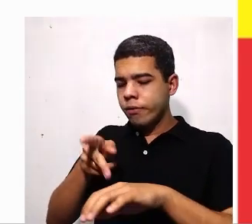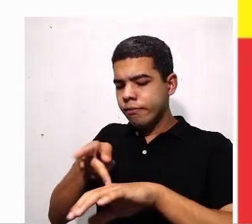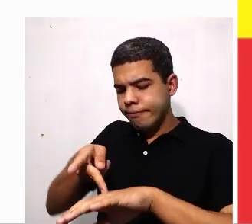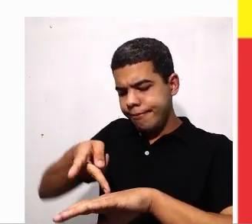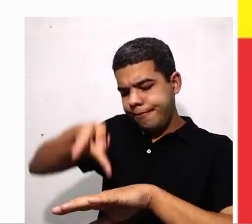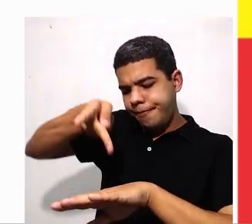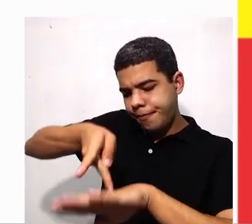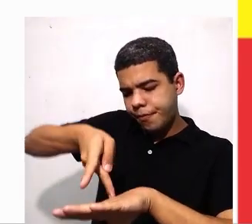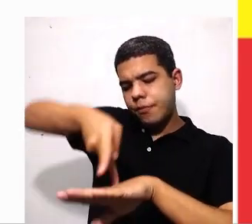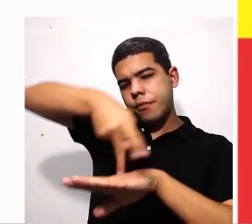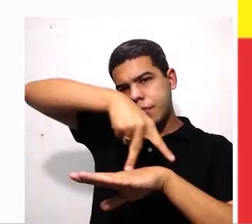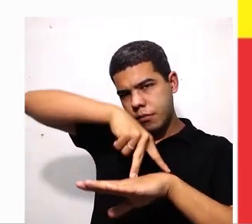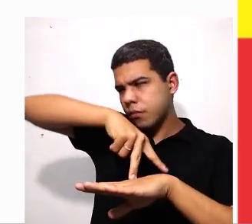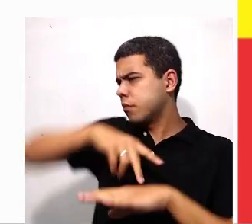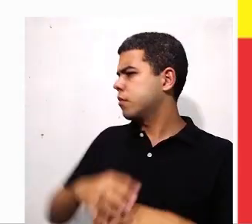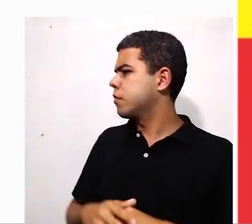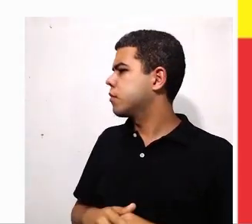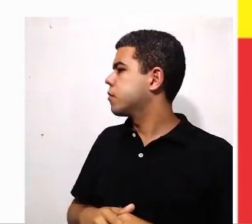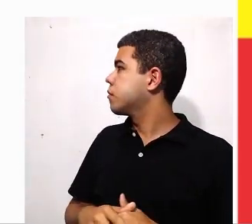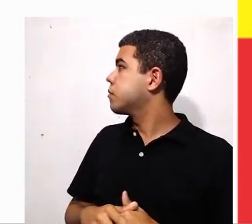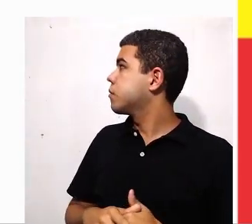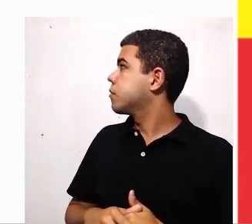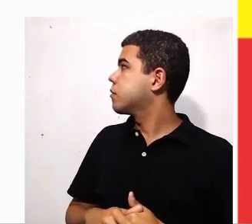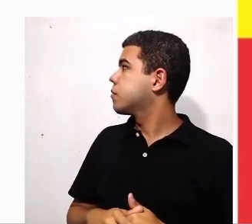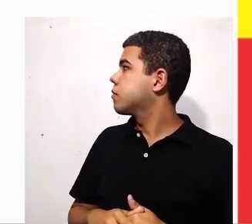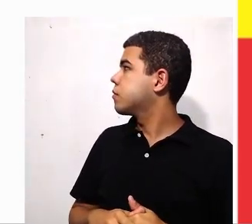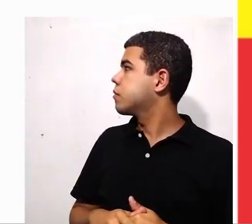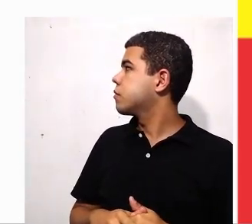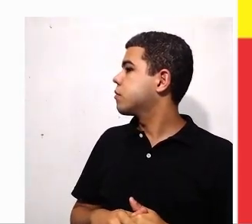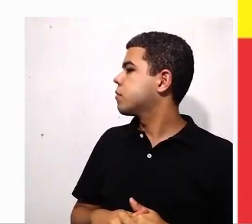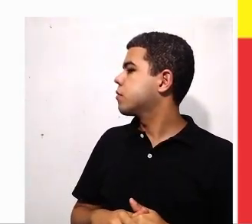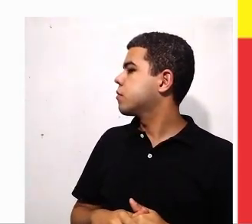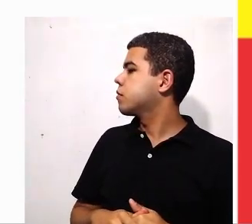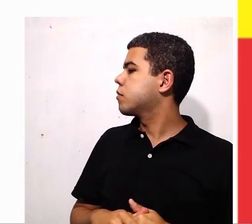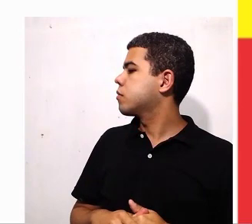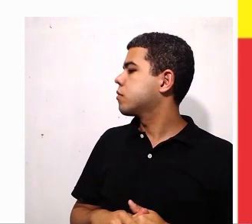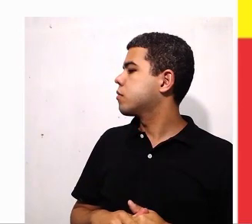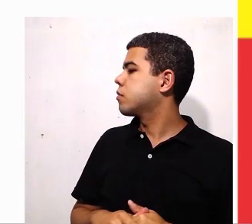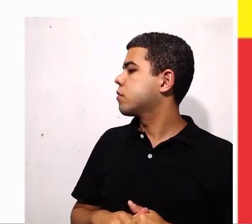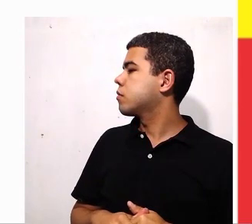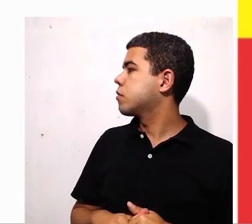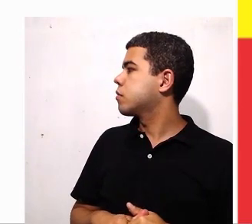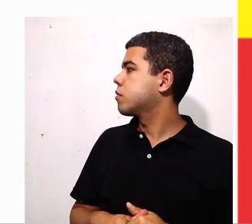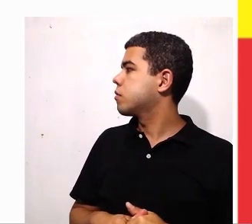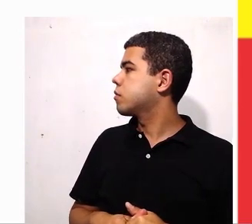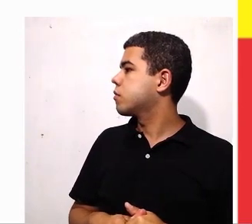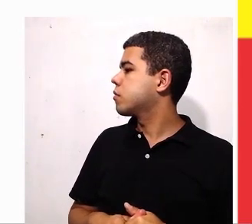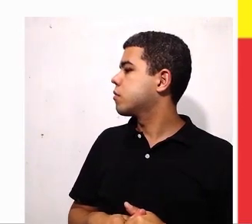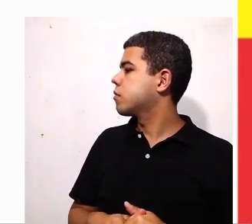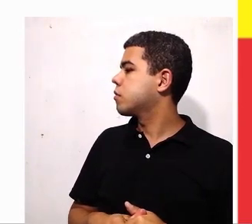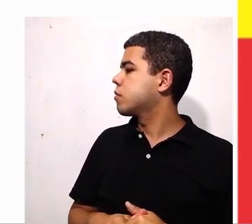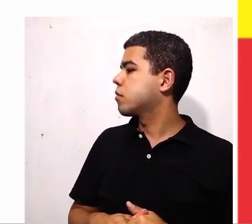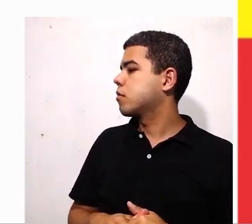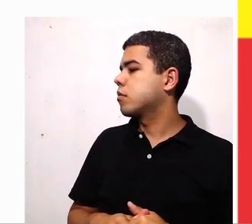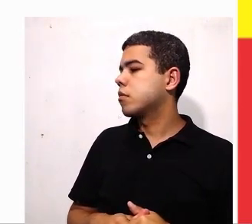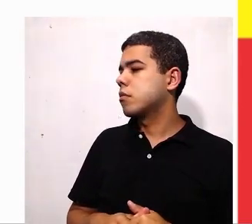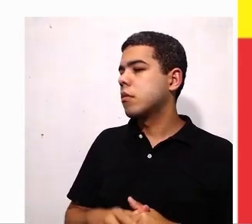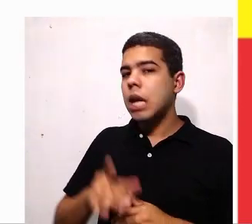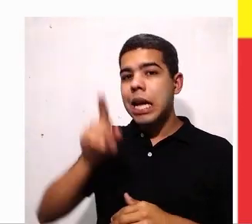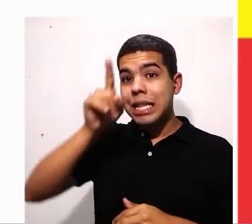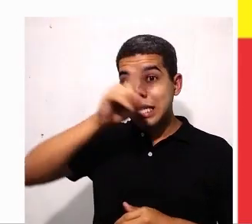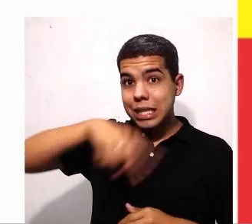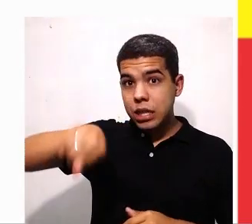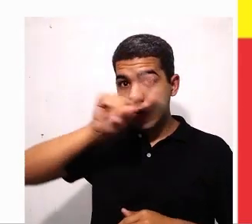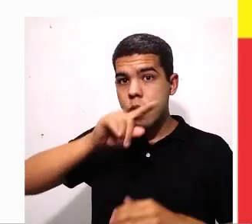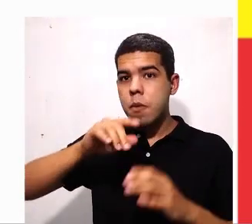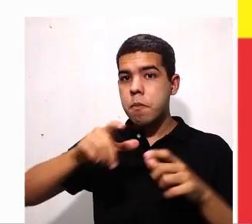Esse círculo, essa circunferência maior é o do lado maior, né? Veja que tem esse ponto em comum. Aí eu faço e o